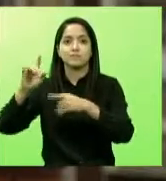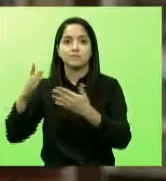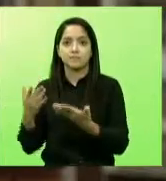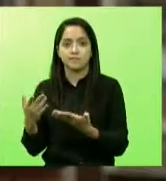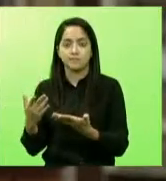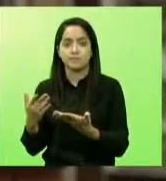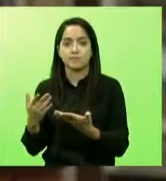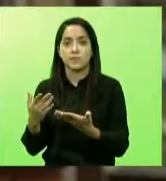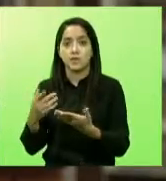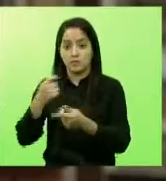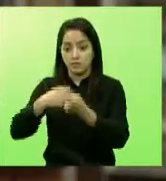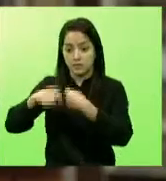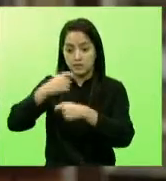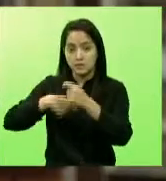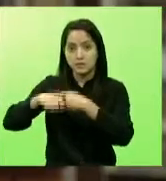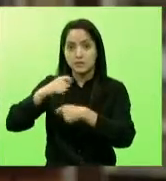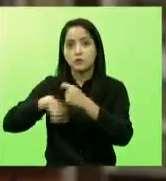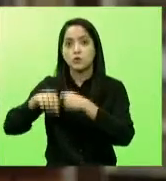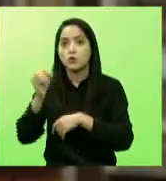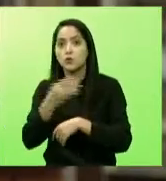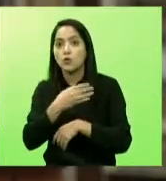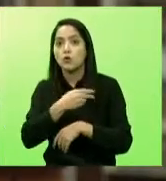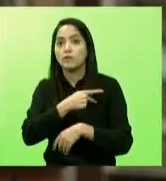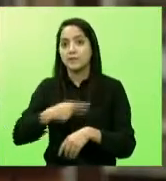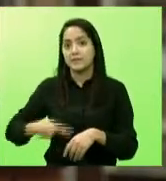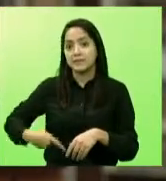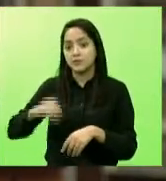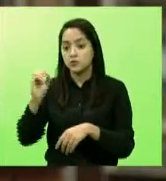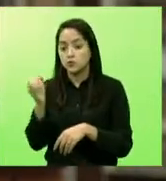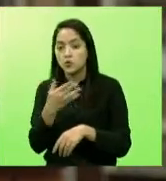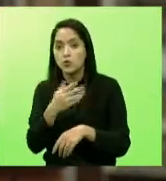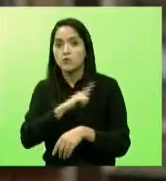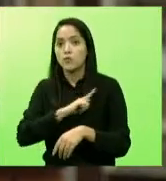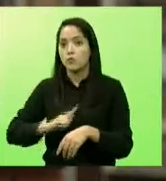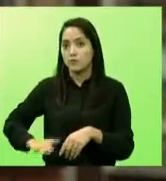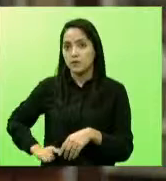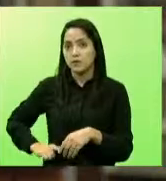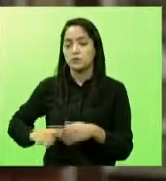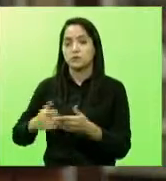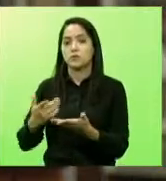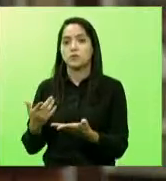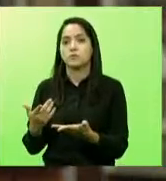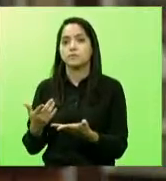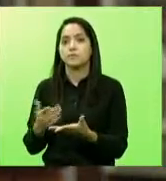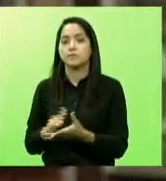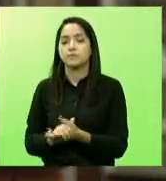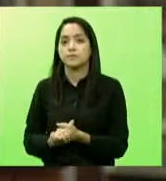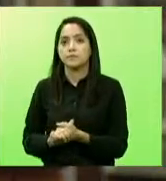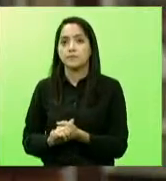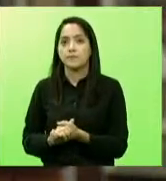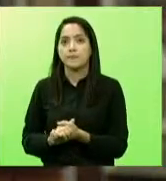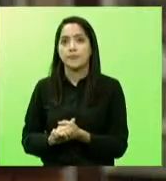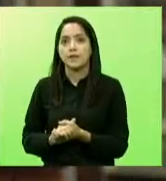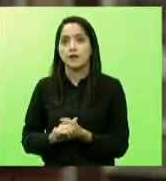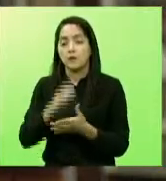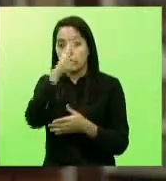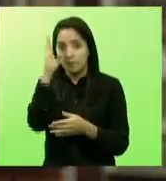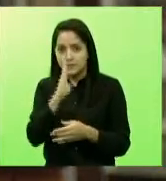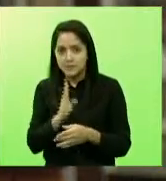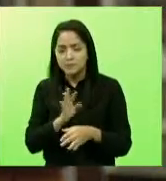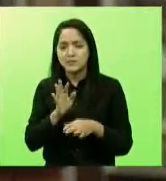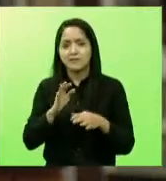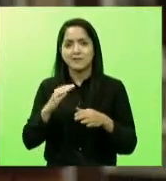sob uma administração nova, um presidente novo, um governador novo, né? O Brasil estava